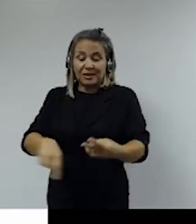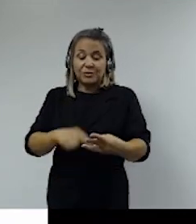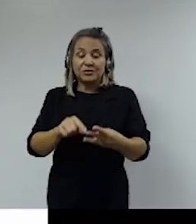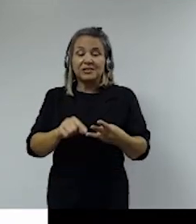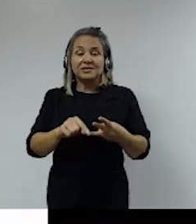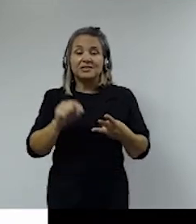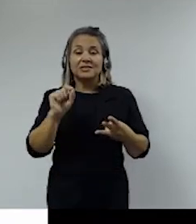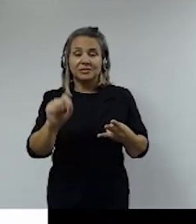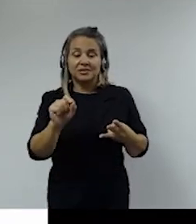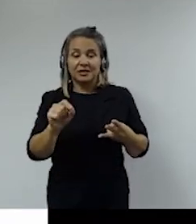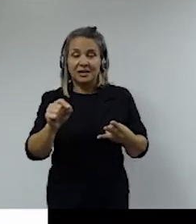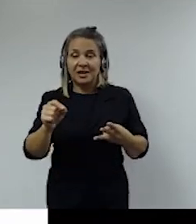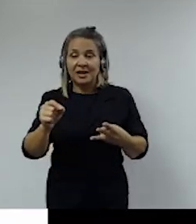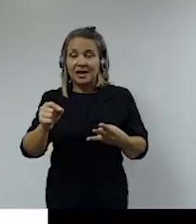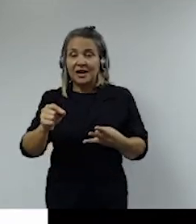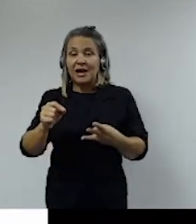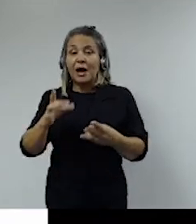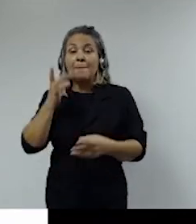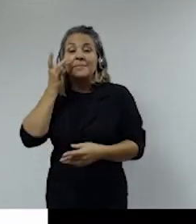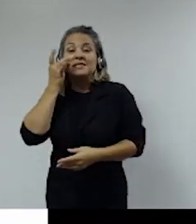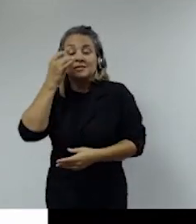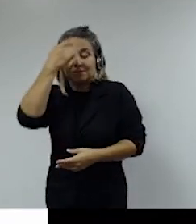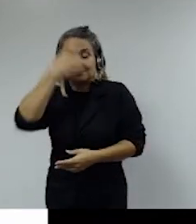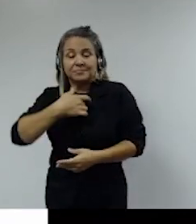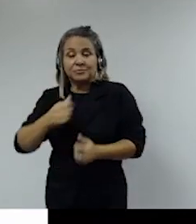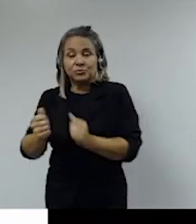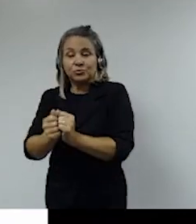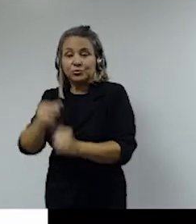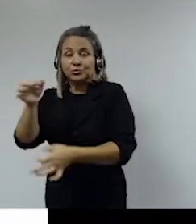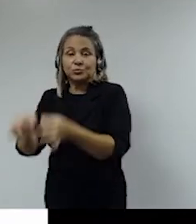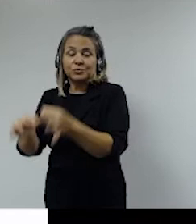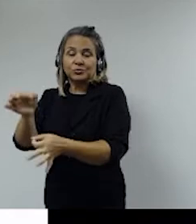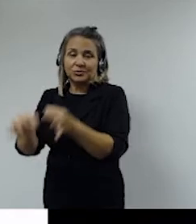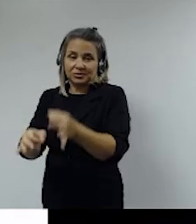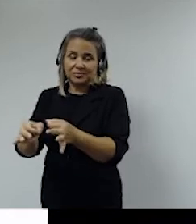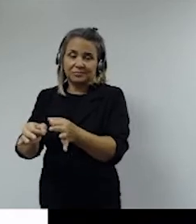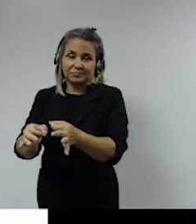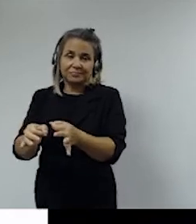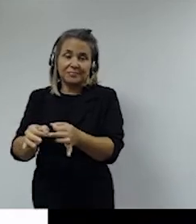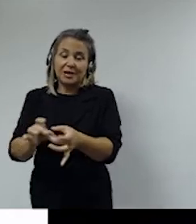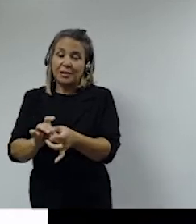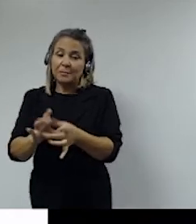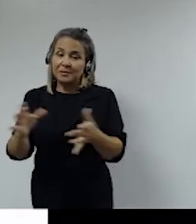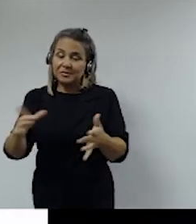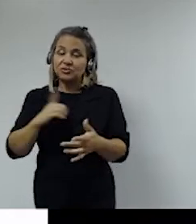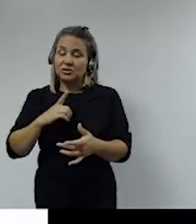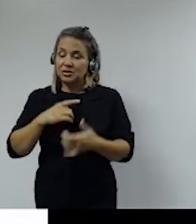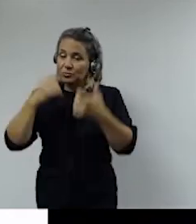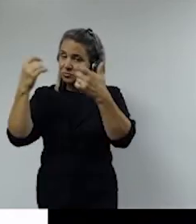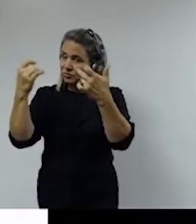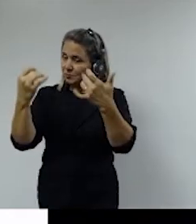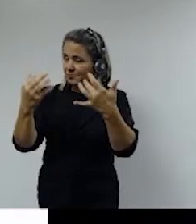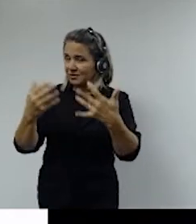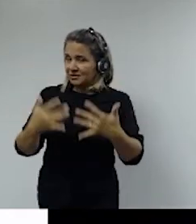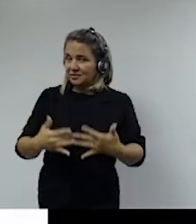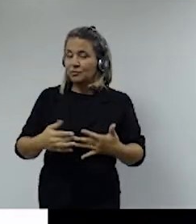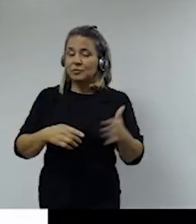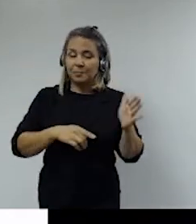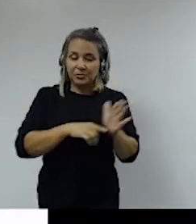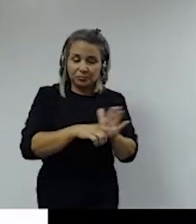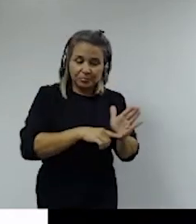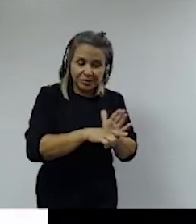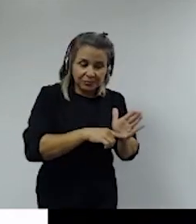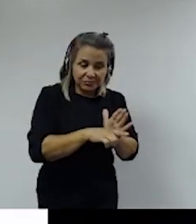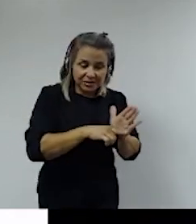elemento é exatamente essa presença física perante a autoridade judicial, porque isso vai permitir não só que se escute um relato, que possa se perguntar da